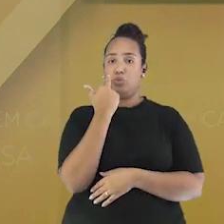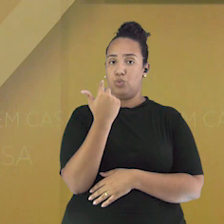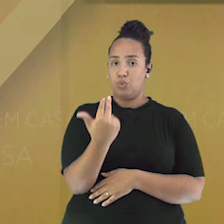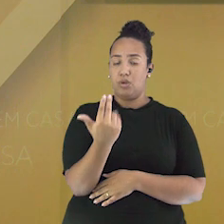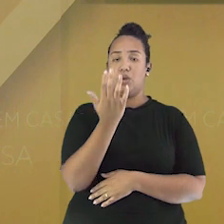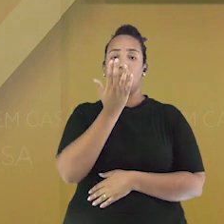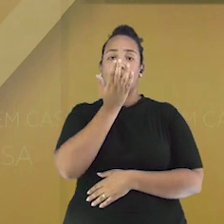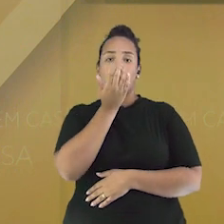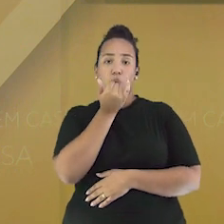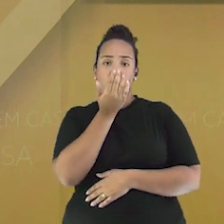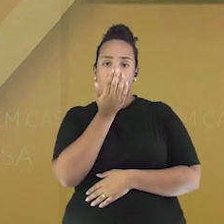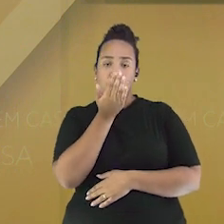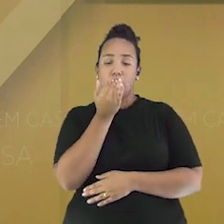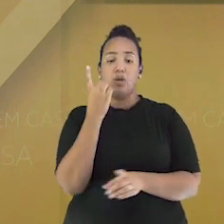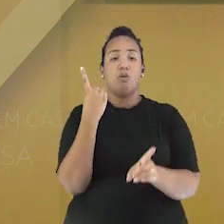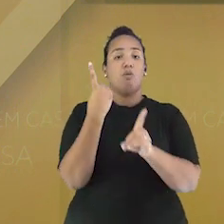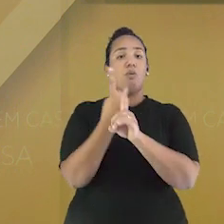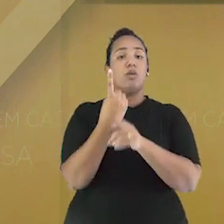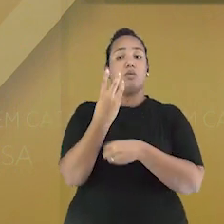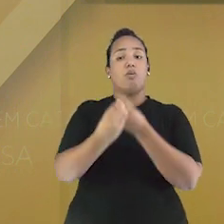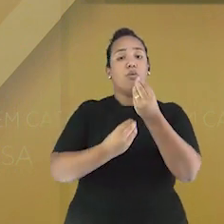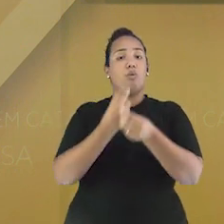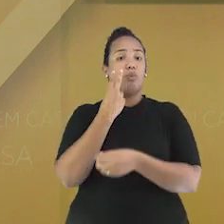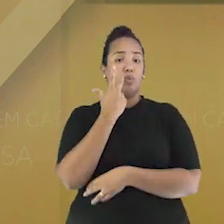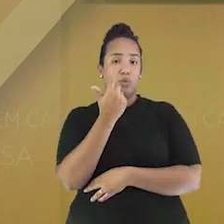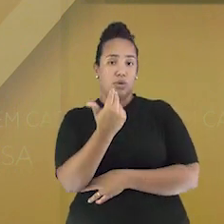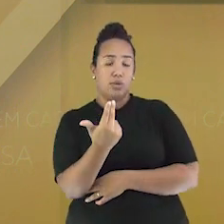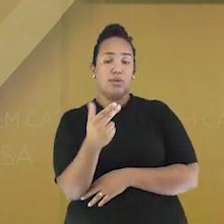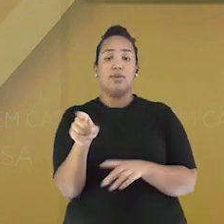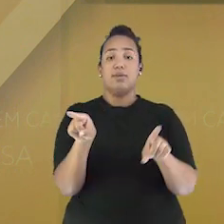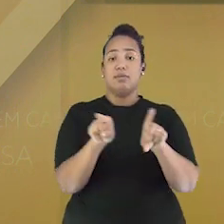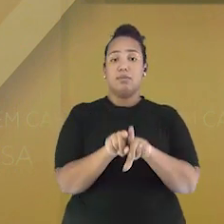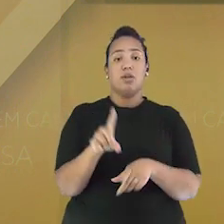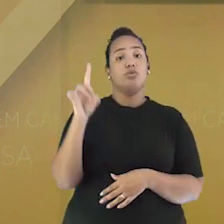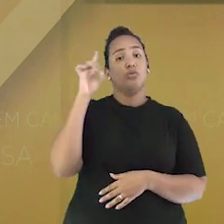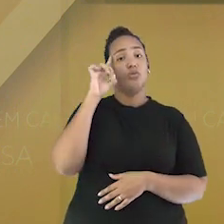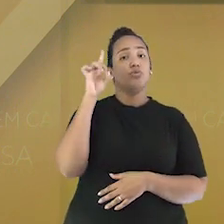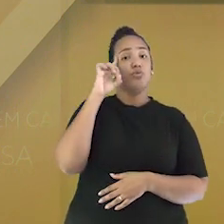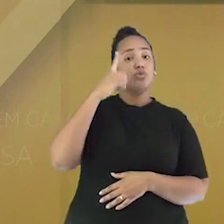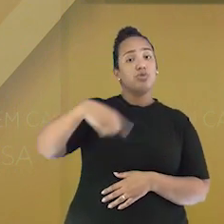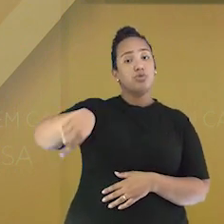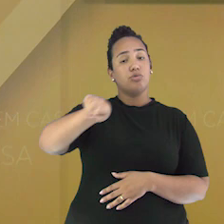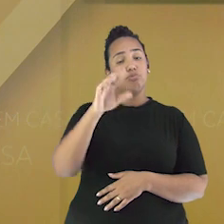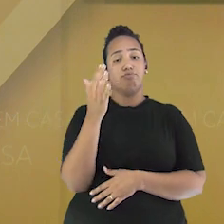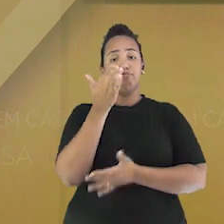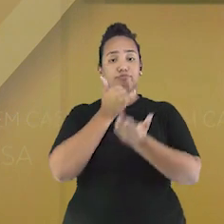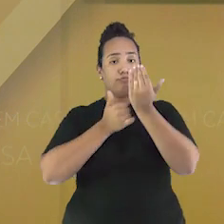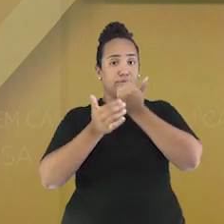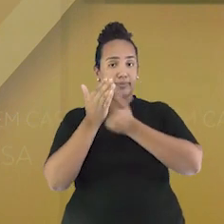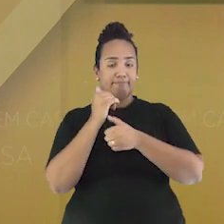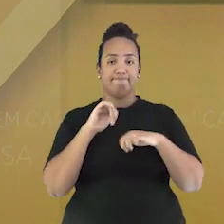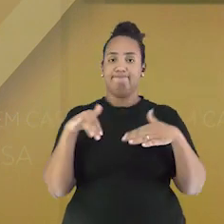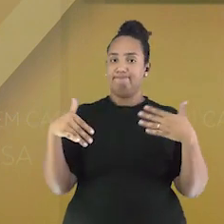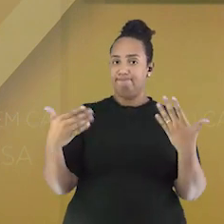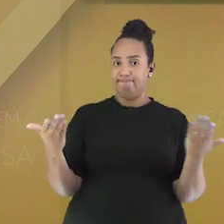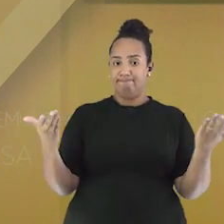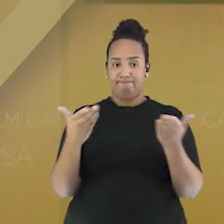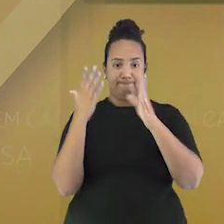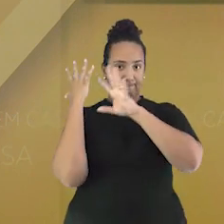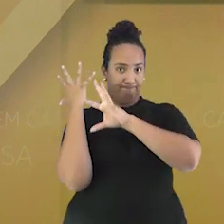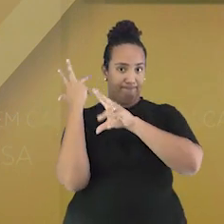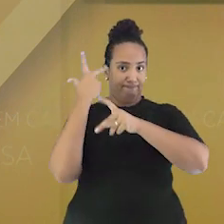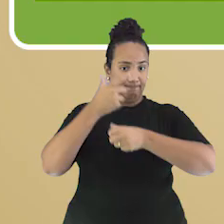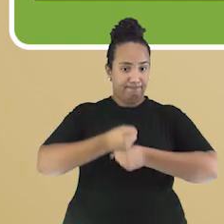nutrientes, alimentos onde se encontram e que costumam fazer parte da nossa alimentação diária. Então, vamos fazer